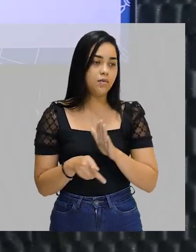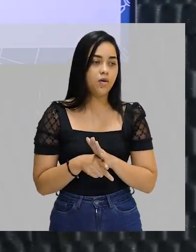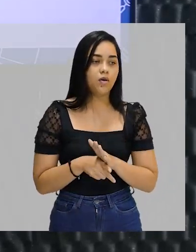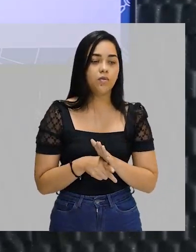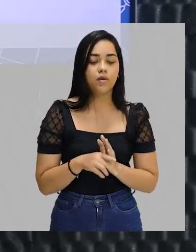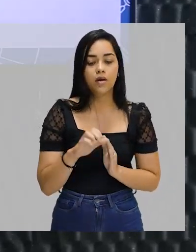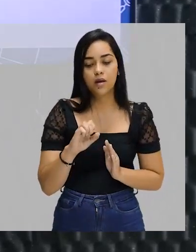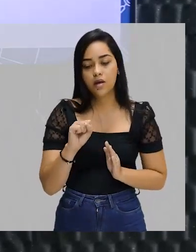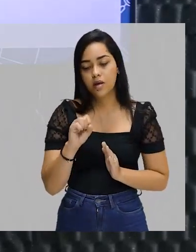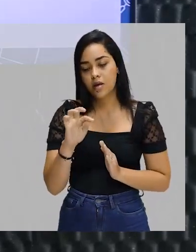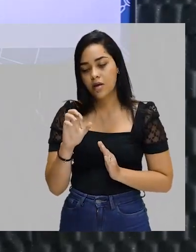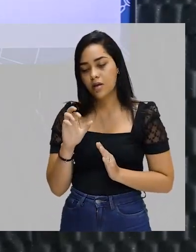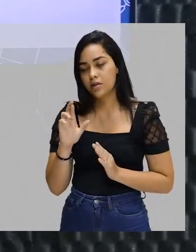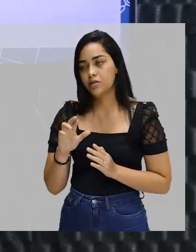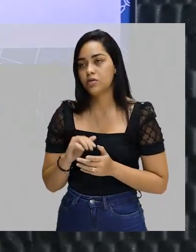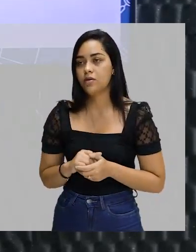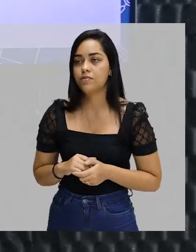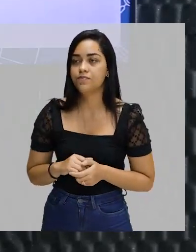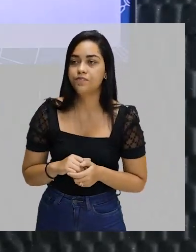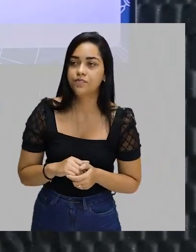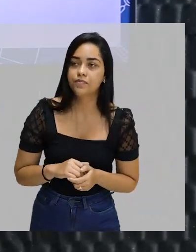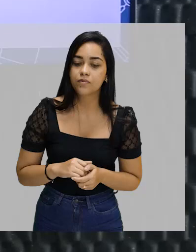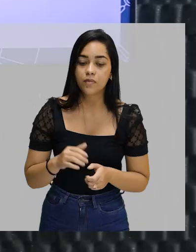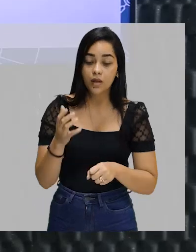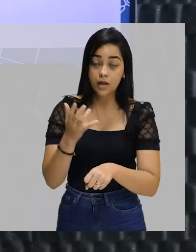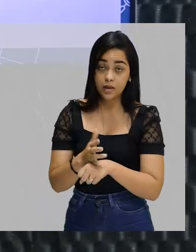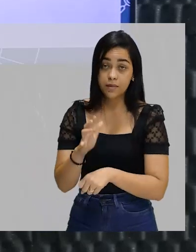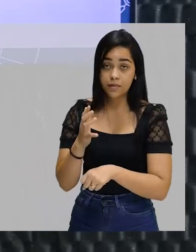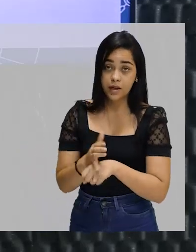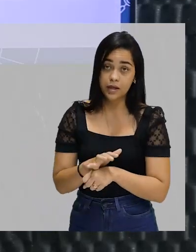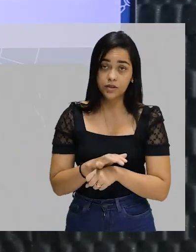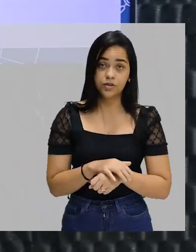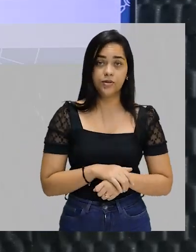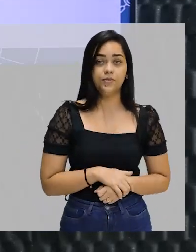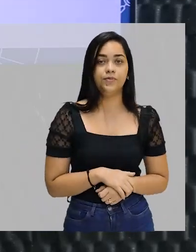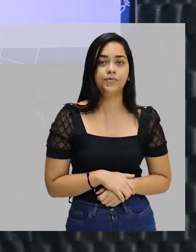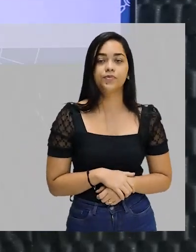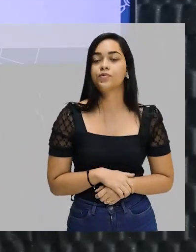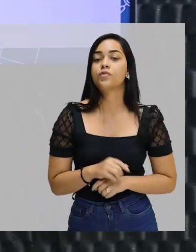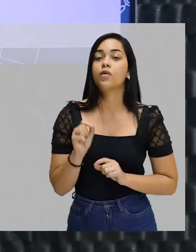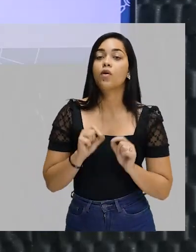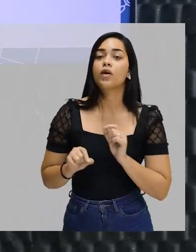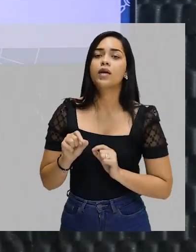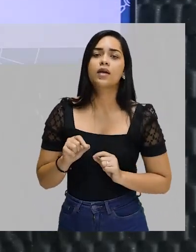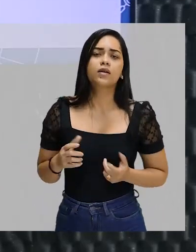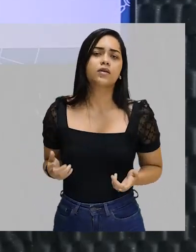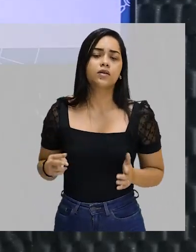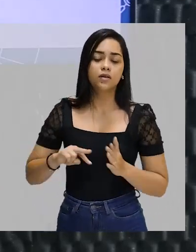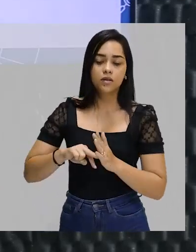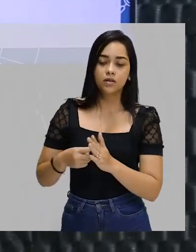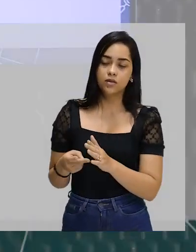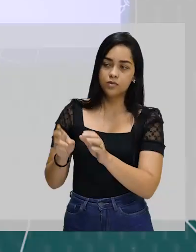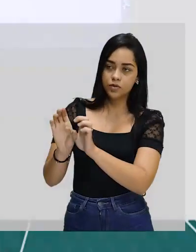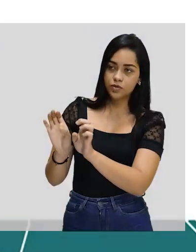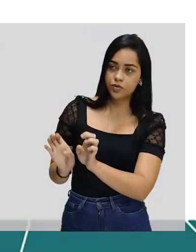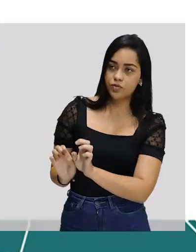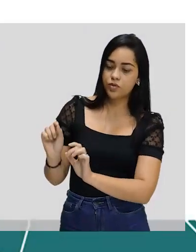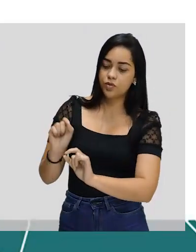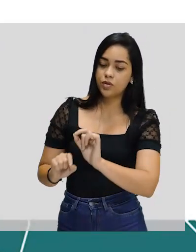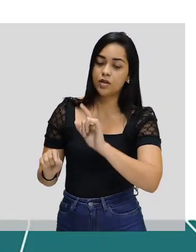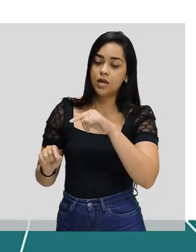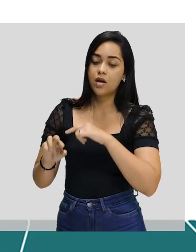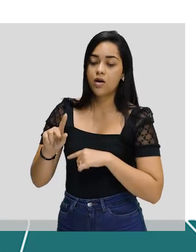função éster. Beleza? Na prática, olha só. Eu tenho aqui uma estrutura que é